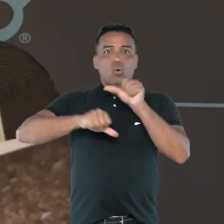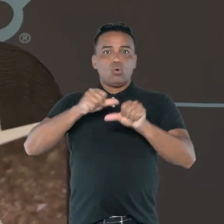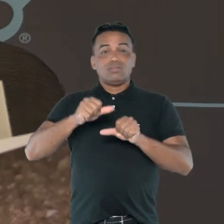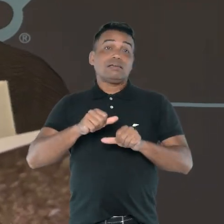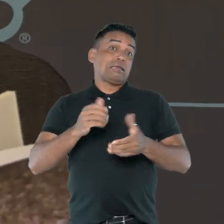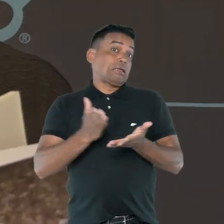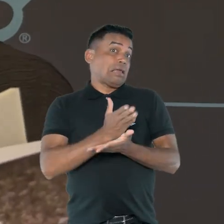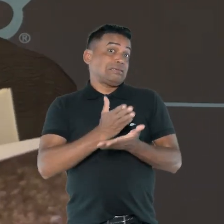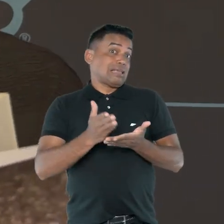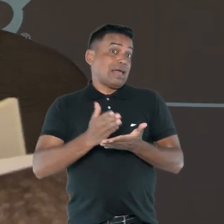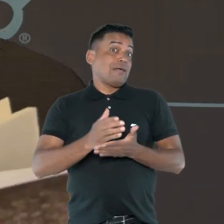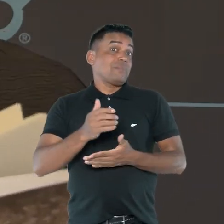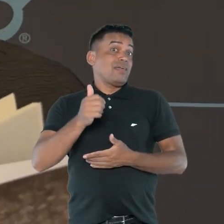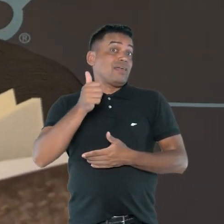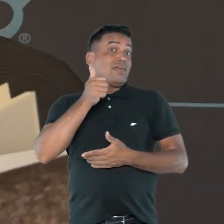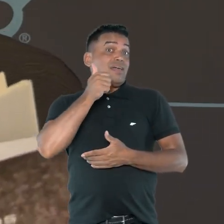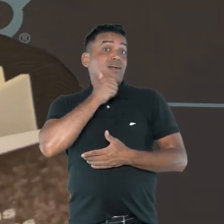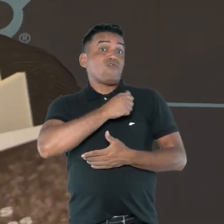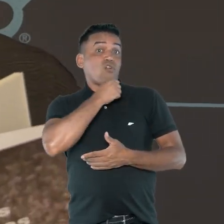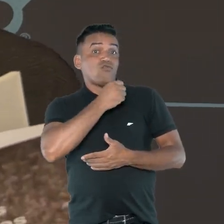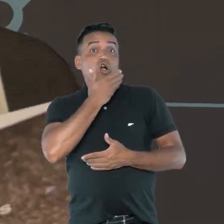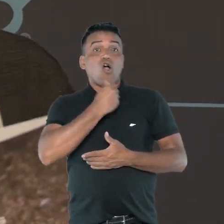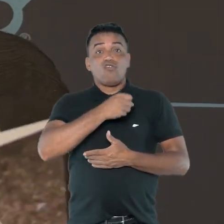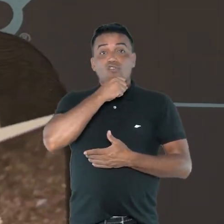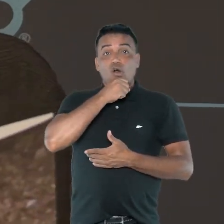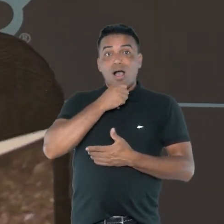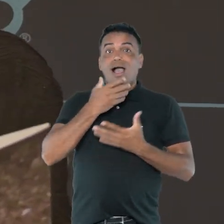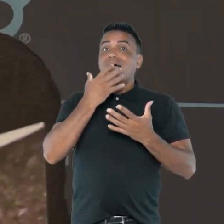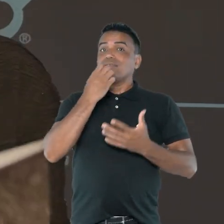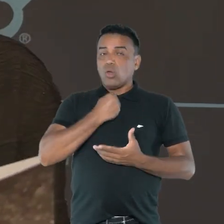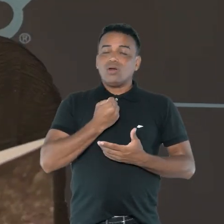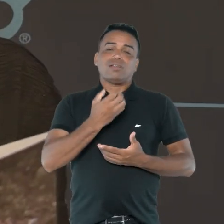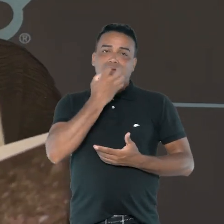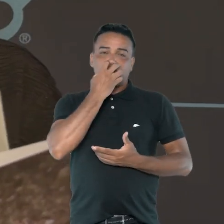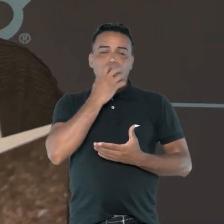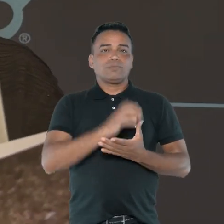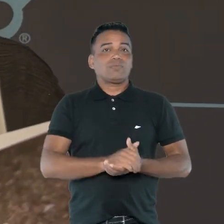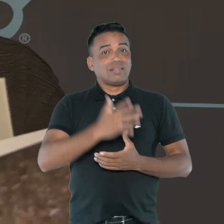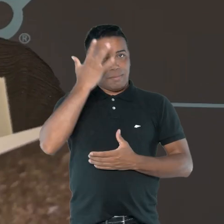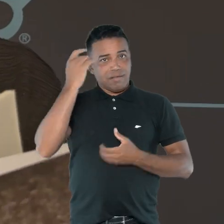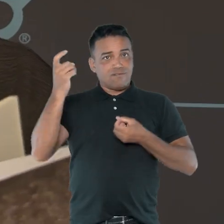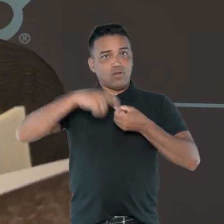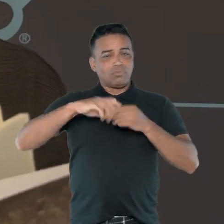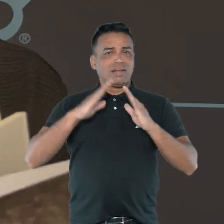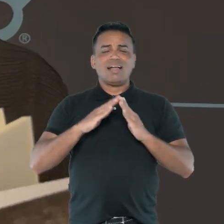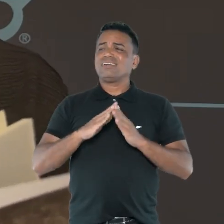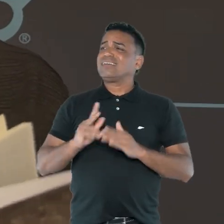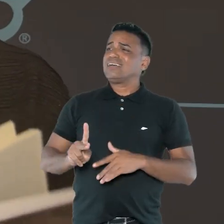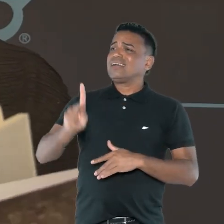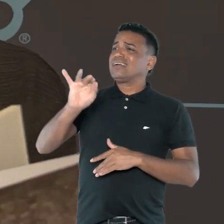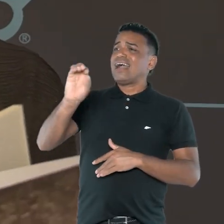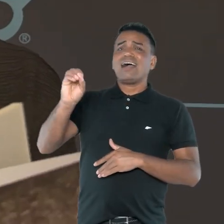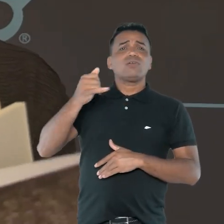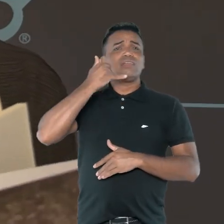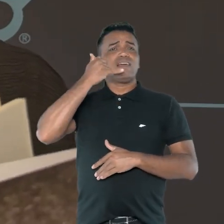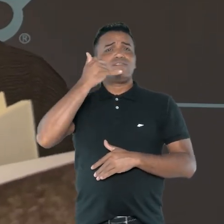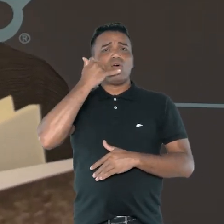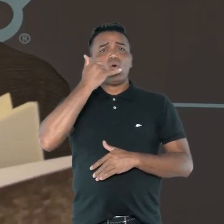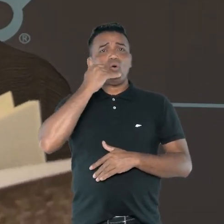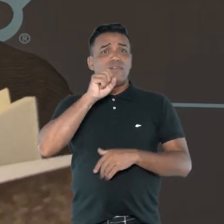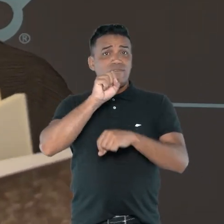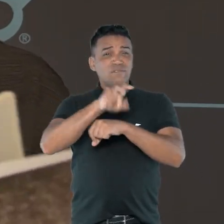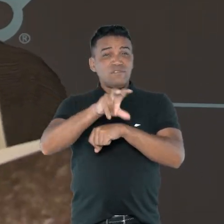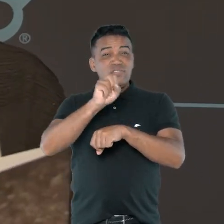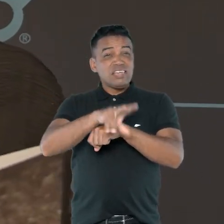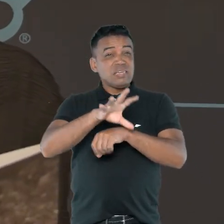Quem sabe os avós adotam um. É amanhã a volta para casa. Caio aparece com o telefone na mão, vem falando de um